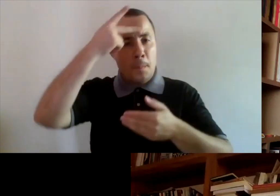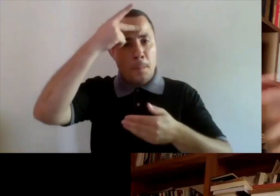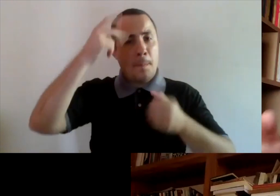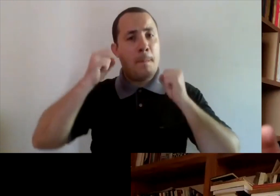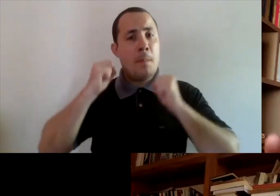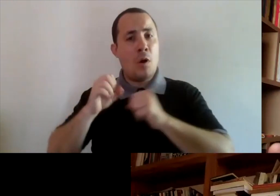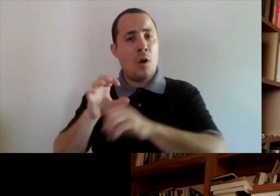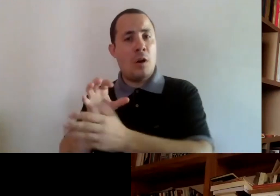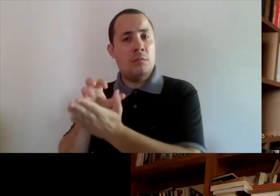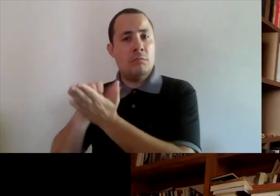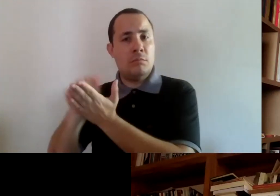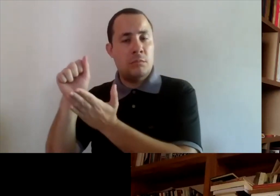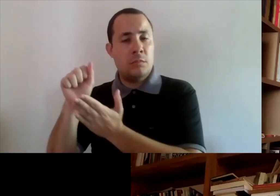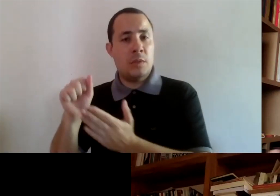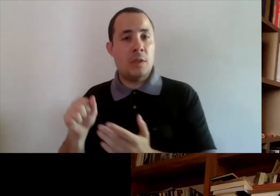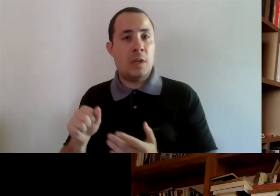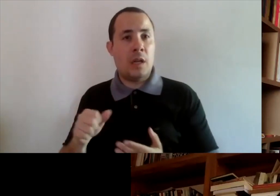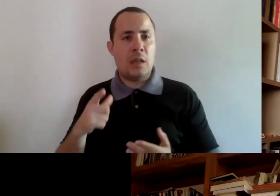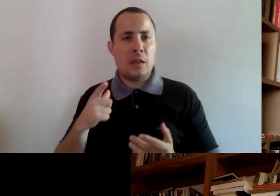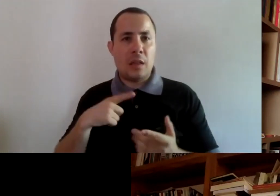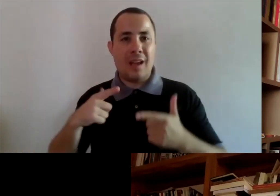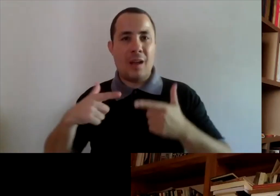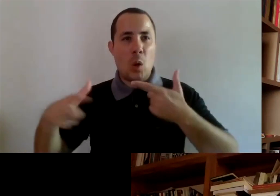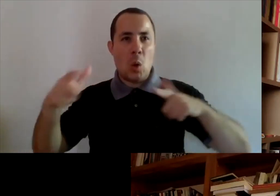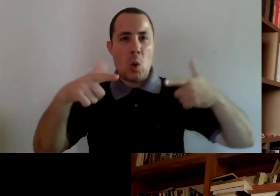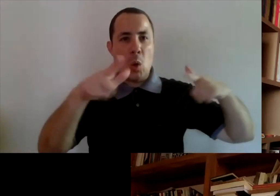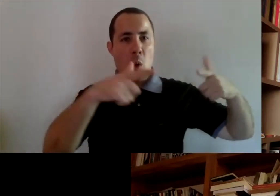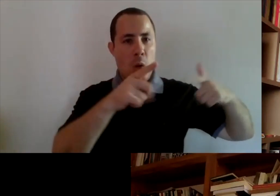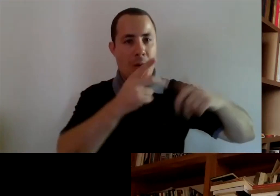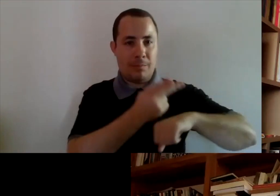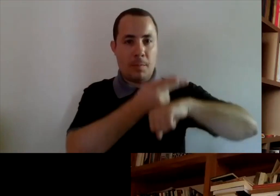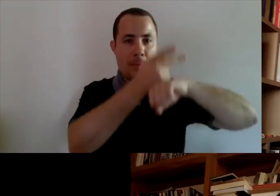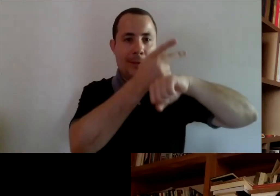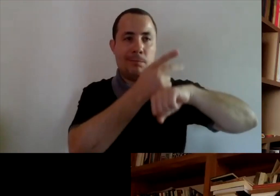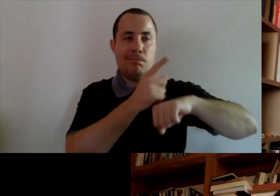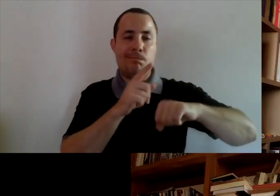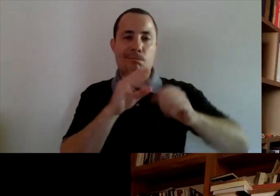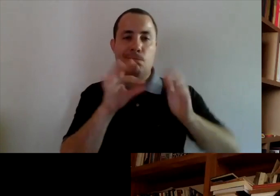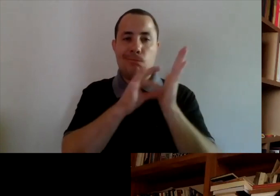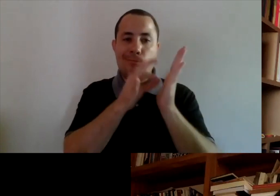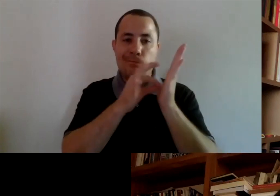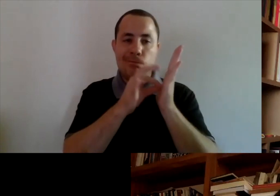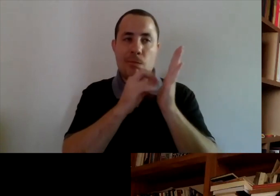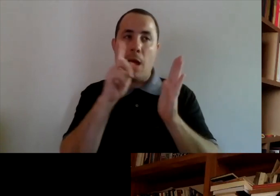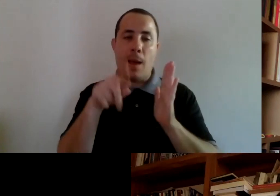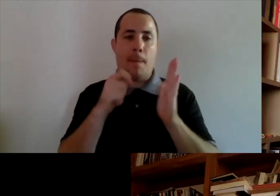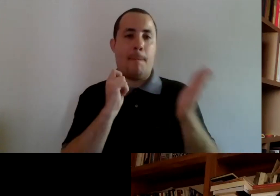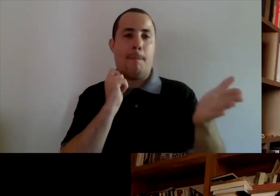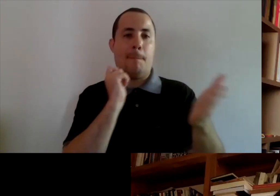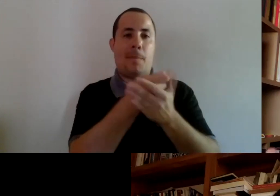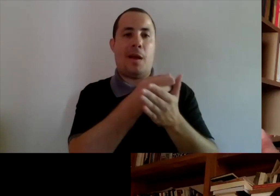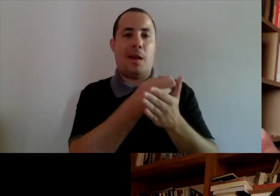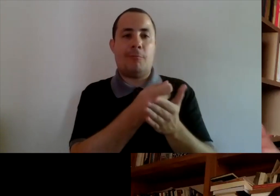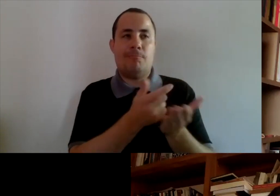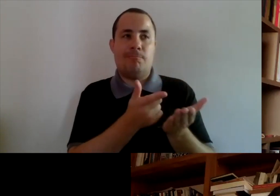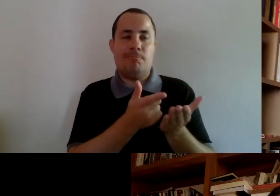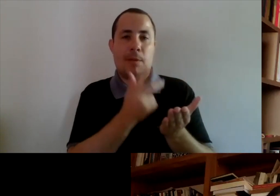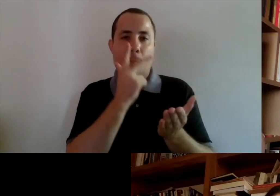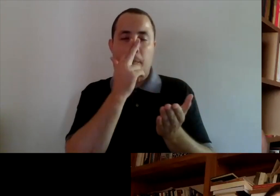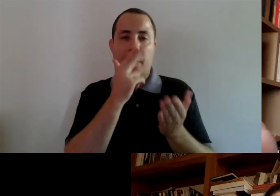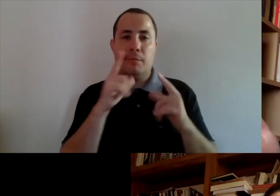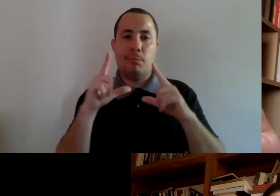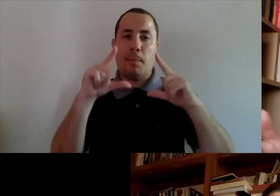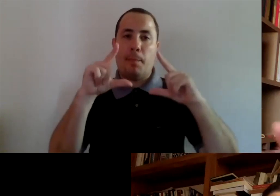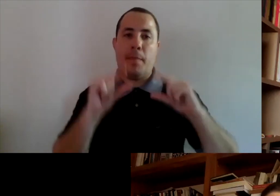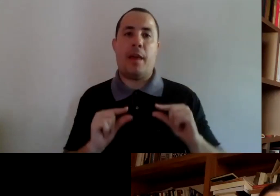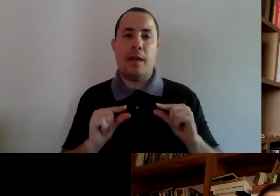de outros prêmios que têm inscrição paga, né? E isso acaba restringindo. Um dos mais importantes dos prêmios brasileiros,